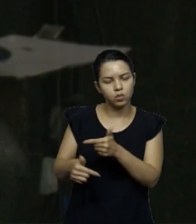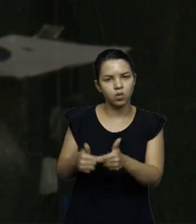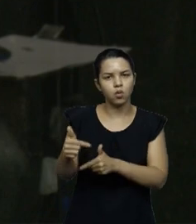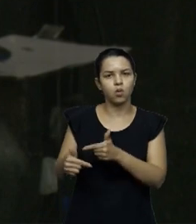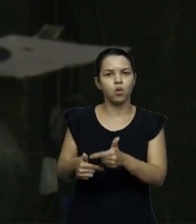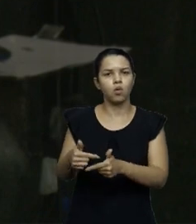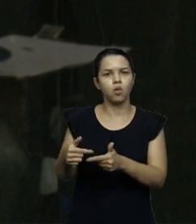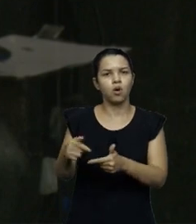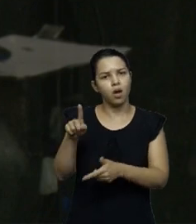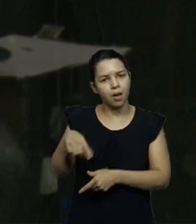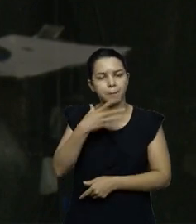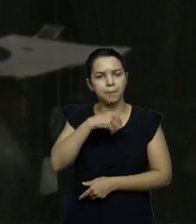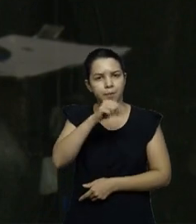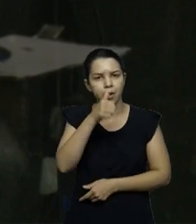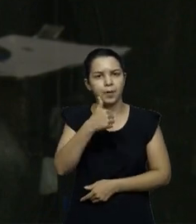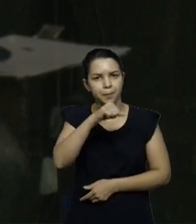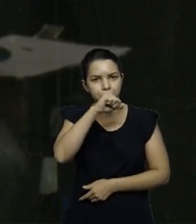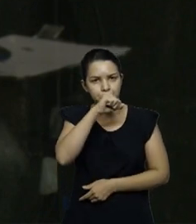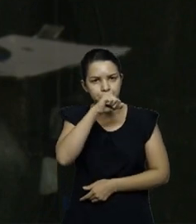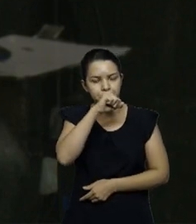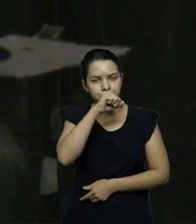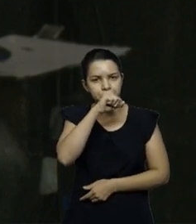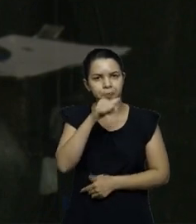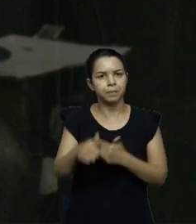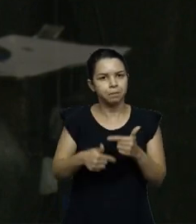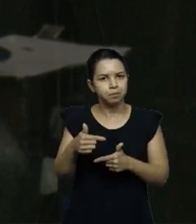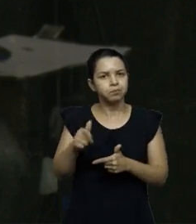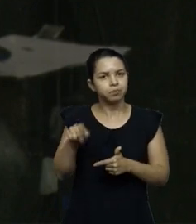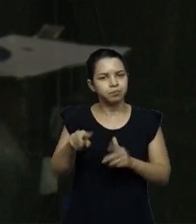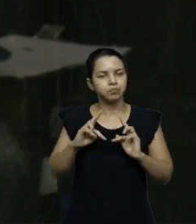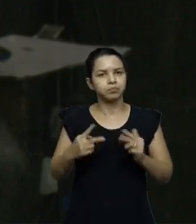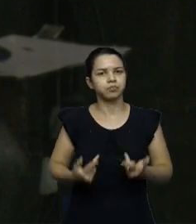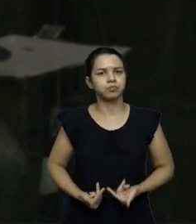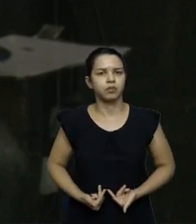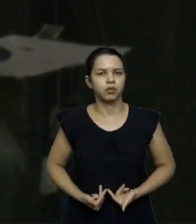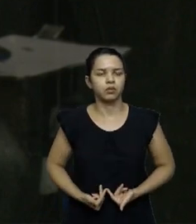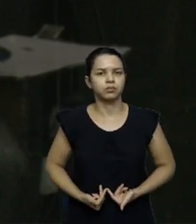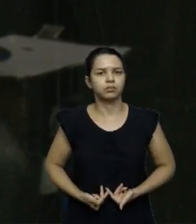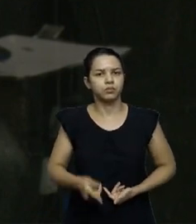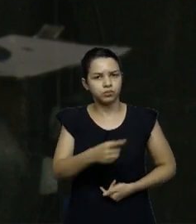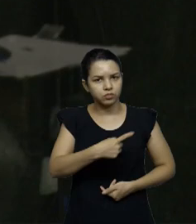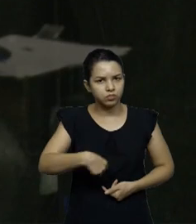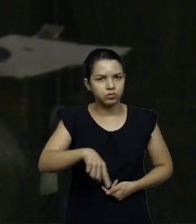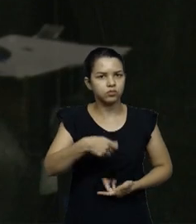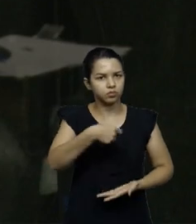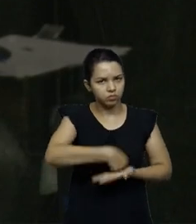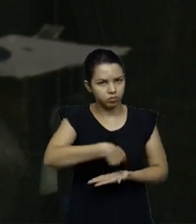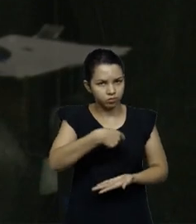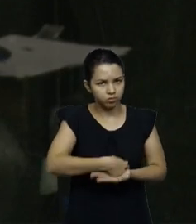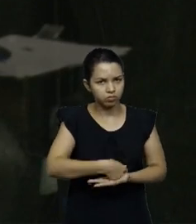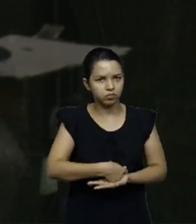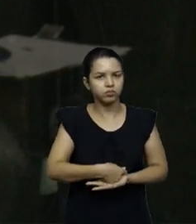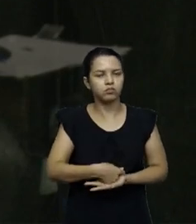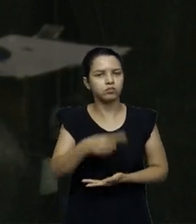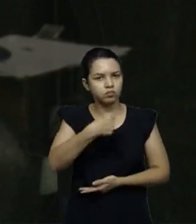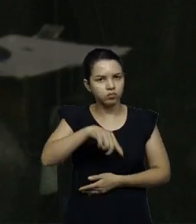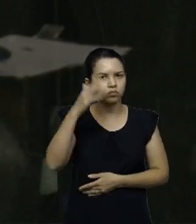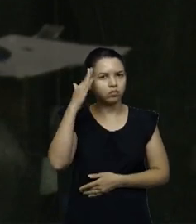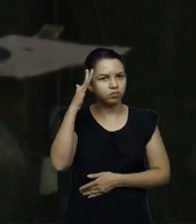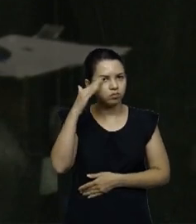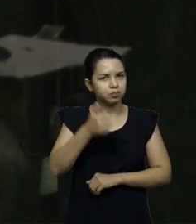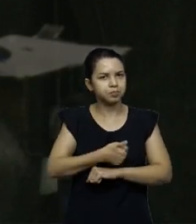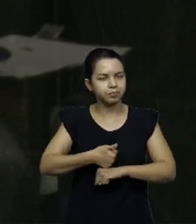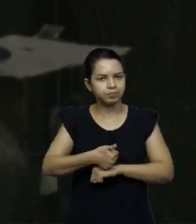mãe como trabalhador como um ser humano da mesma forma que nós somos cobrados e que temos entendimento quanto